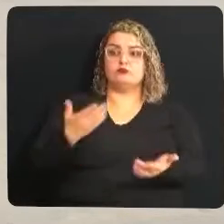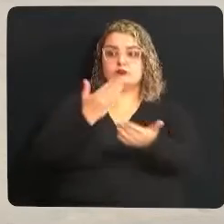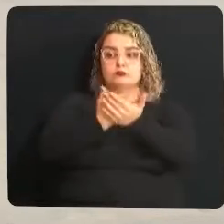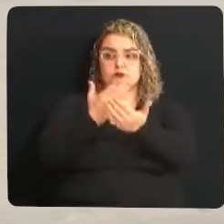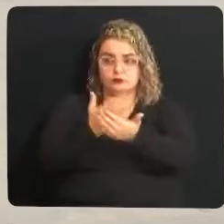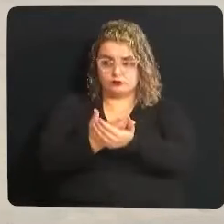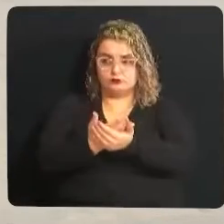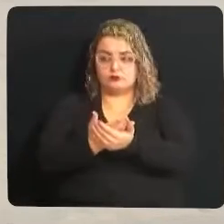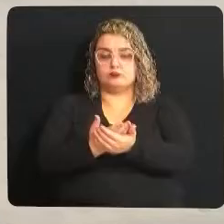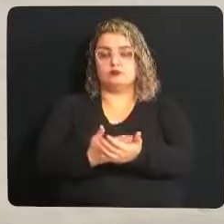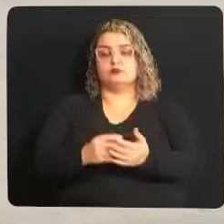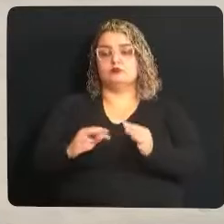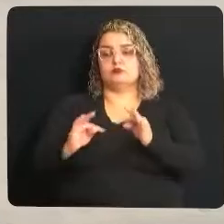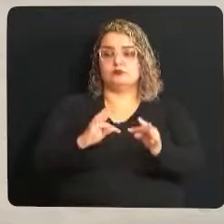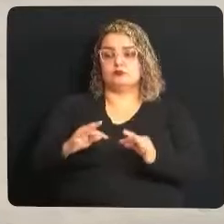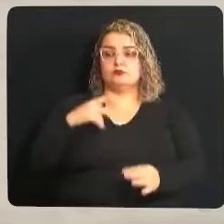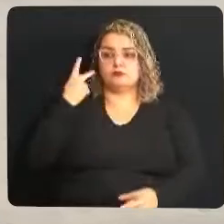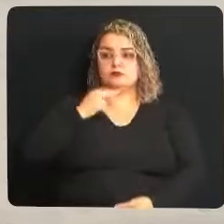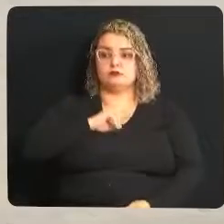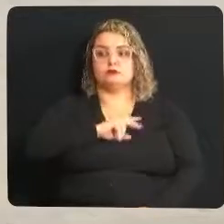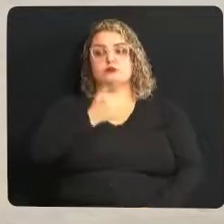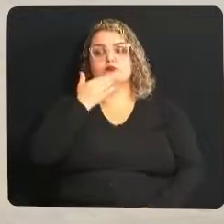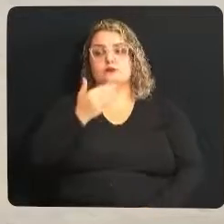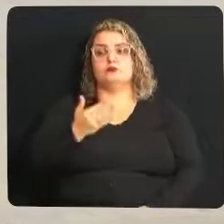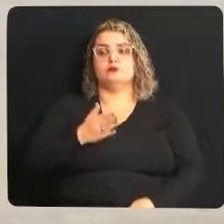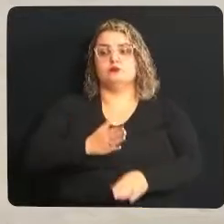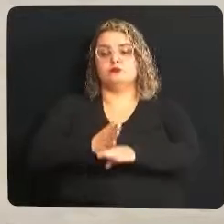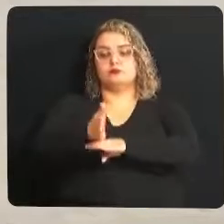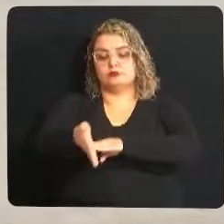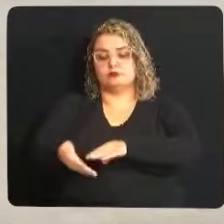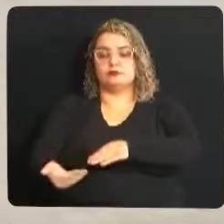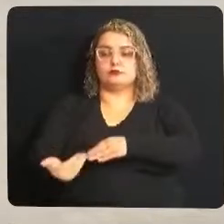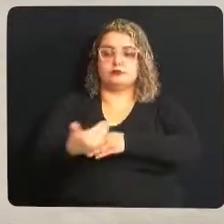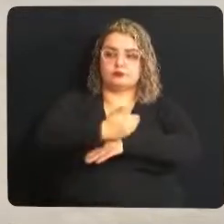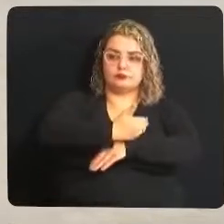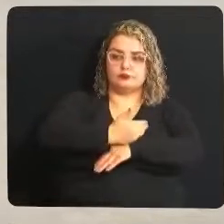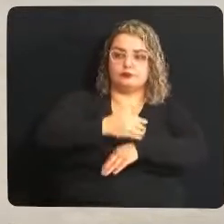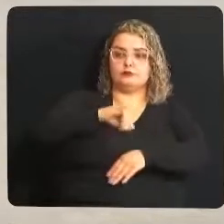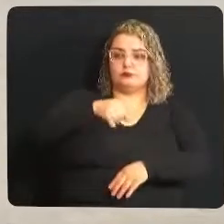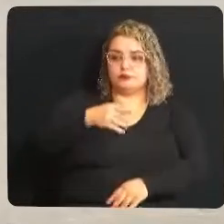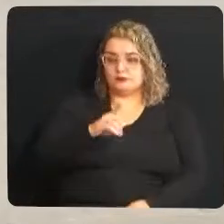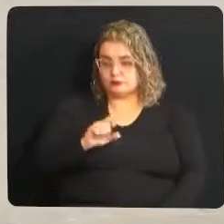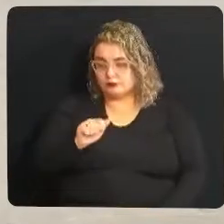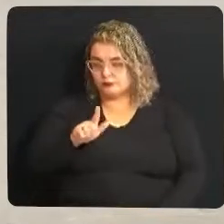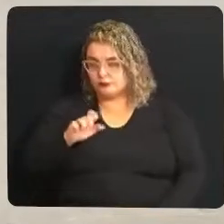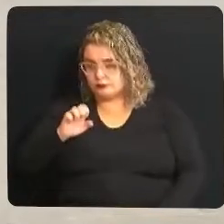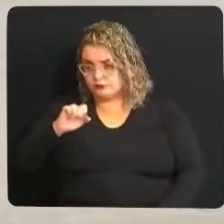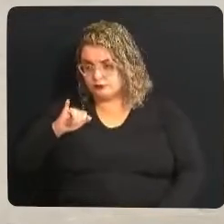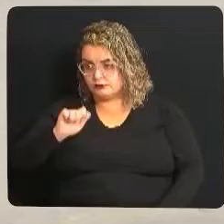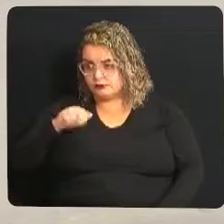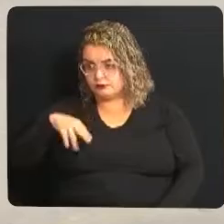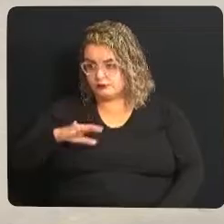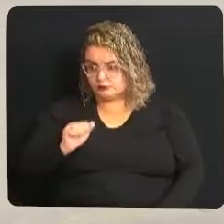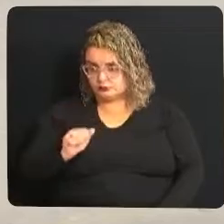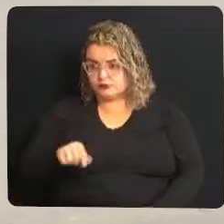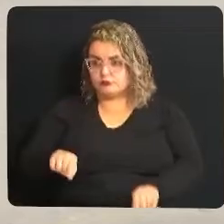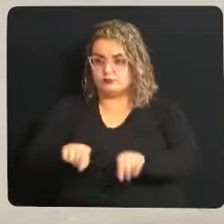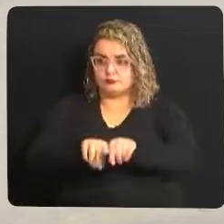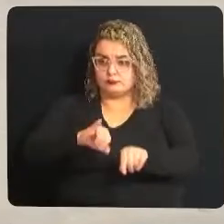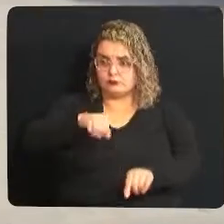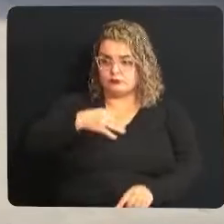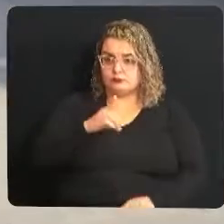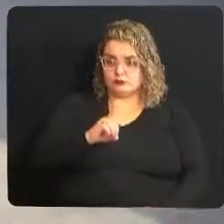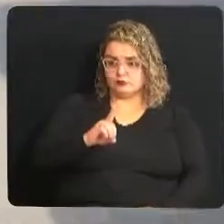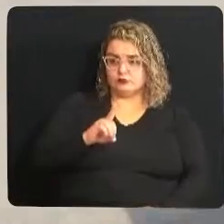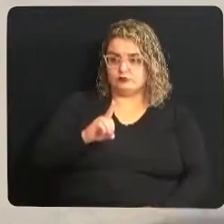onde estamos. Entrada e saída dos bairros São Pedro e Jardim Aliança. E como você pode ver, há grande